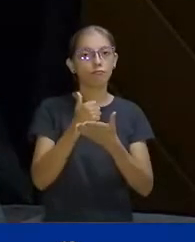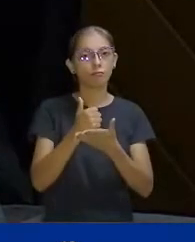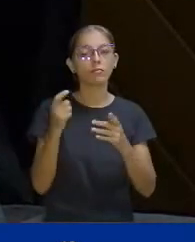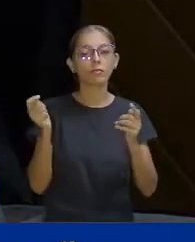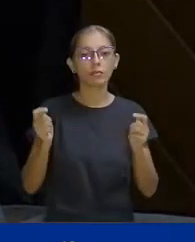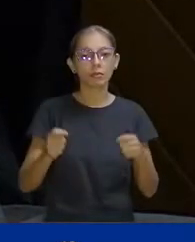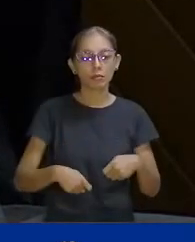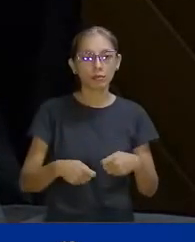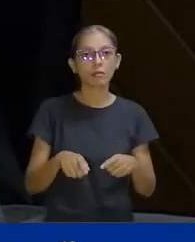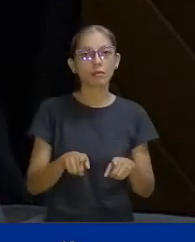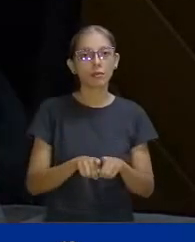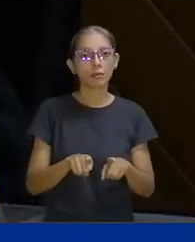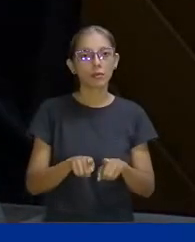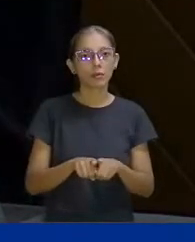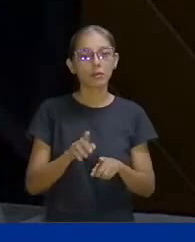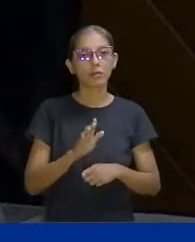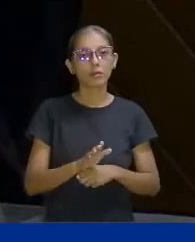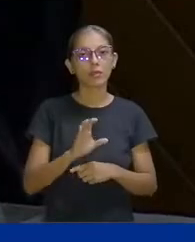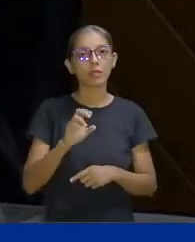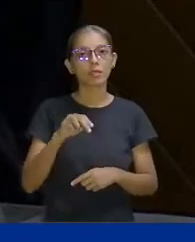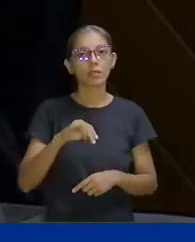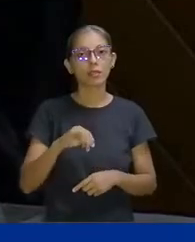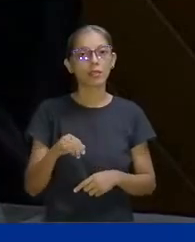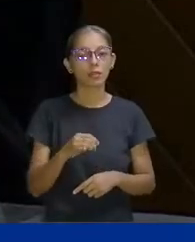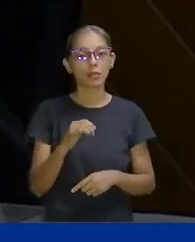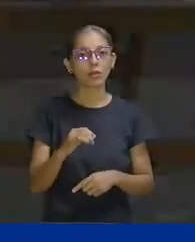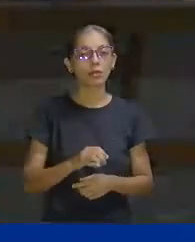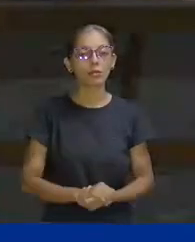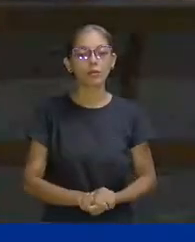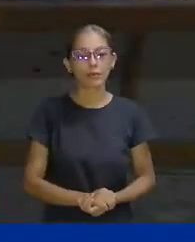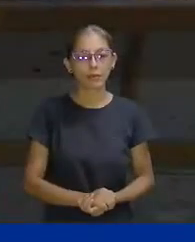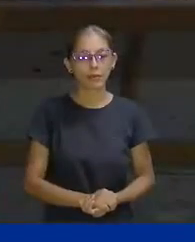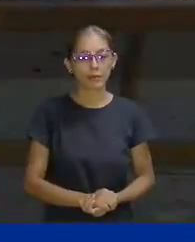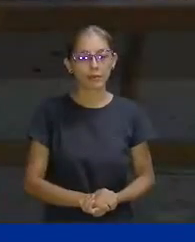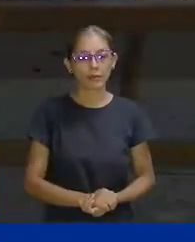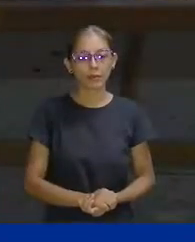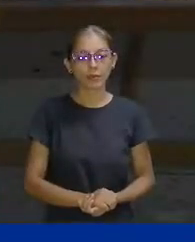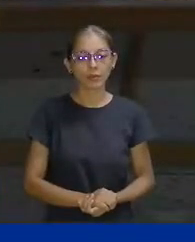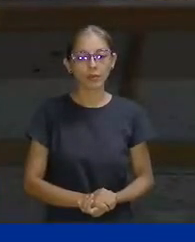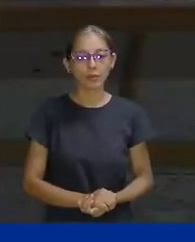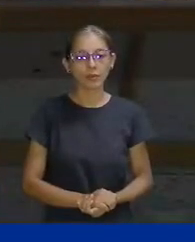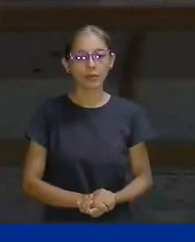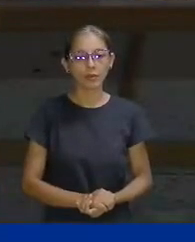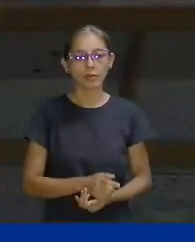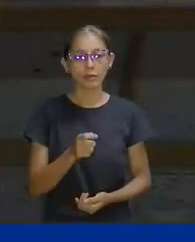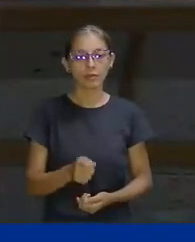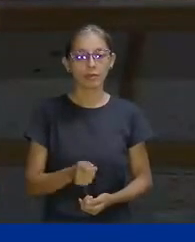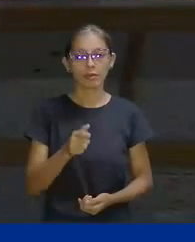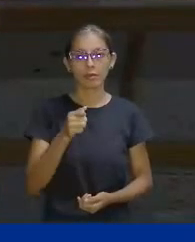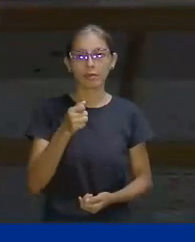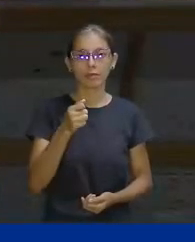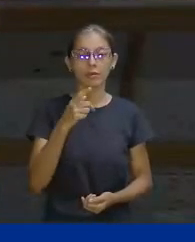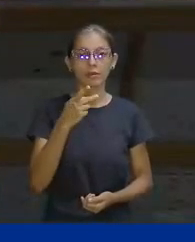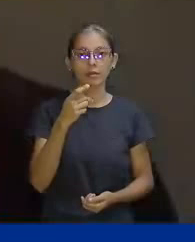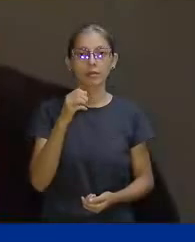ao prêmio do CNJ. Então, aprovo, Excelência. Isa Paola Santos.